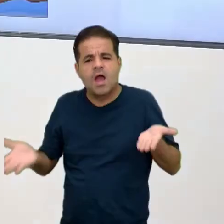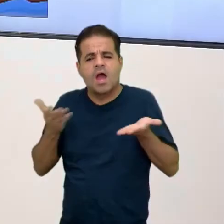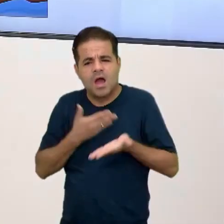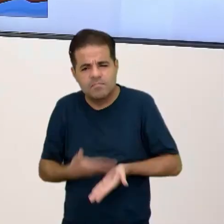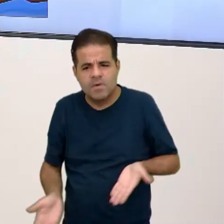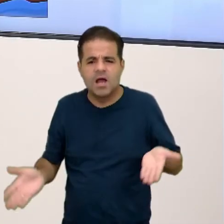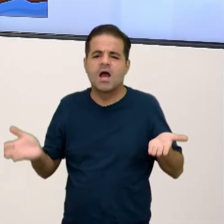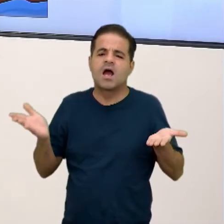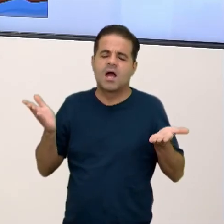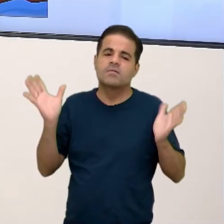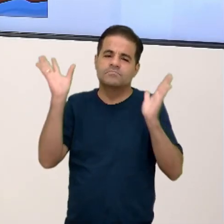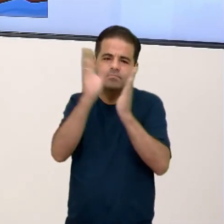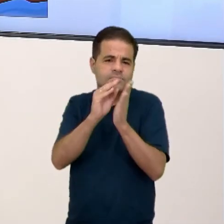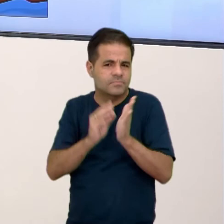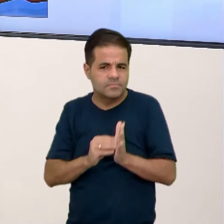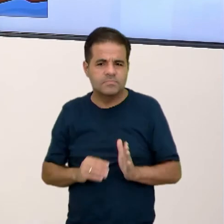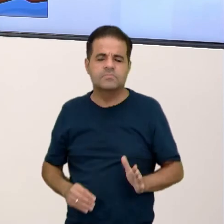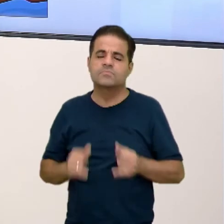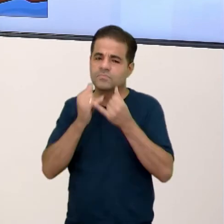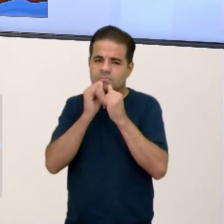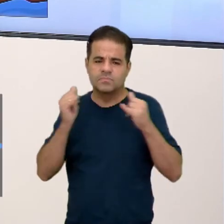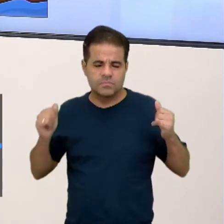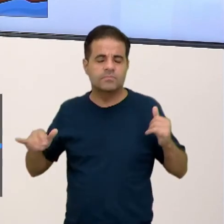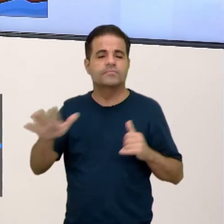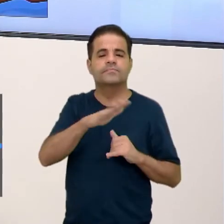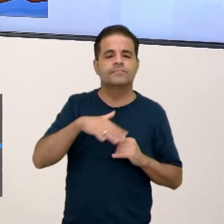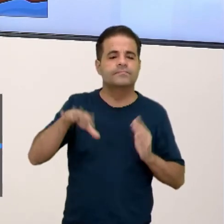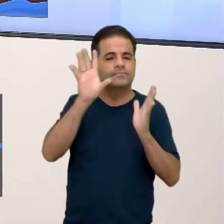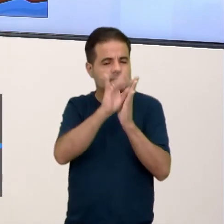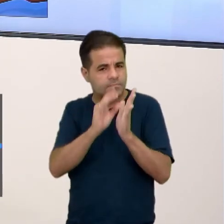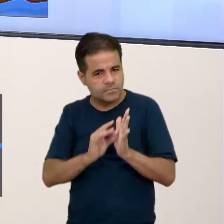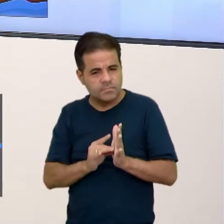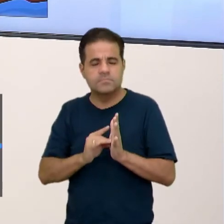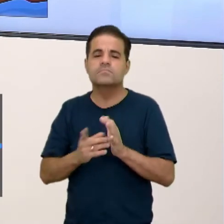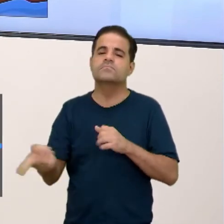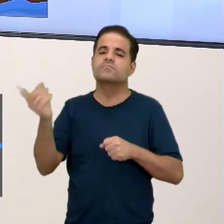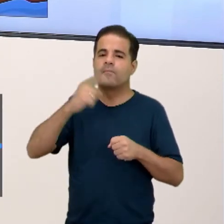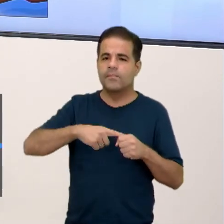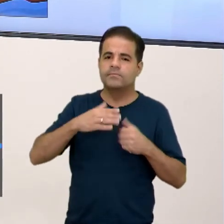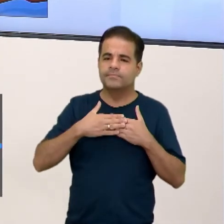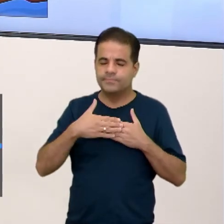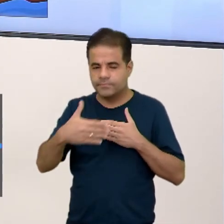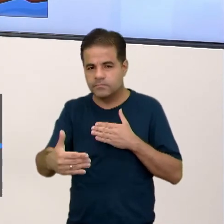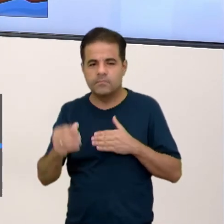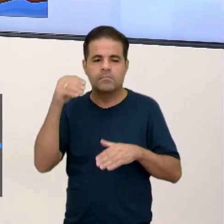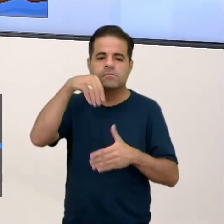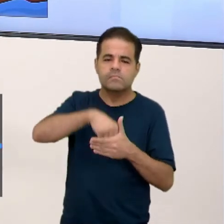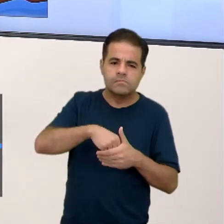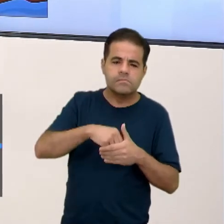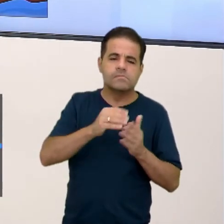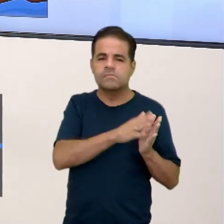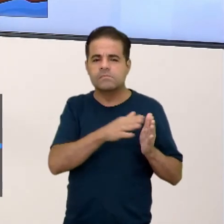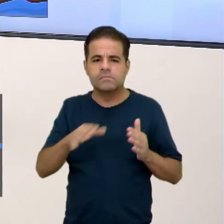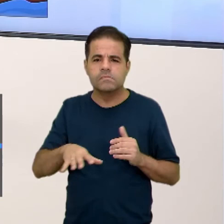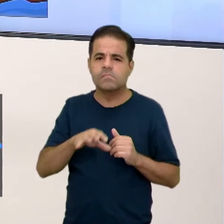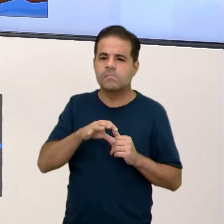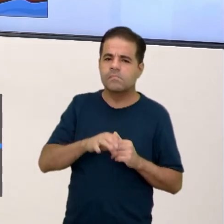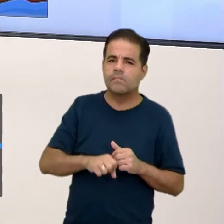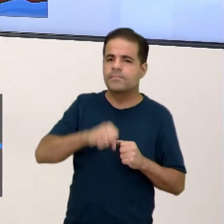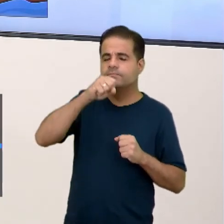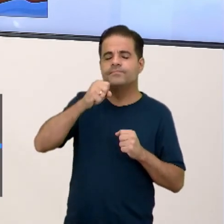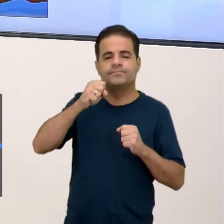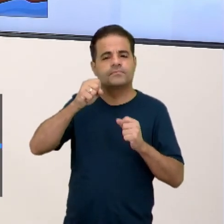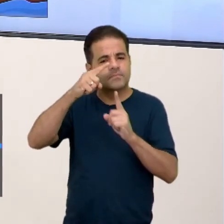é colocada aí como a energia das partículas do gás para ele voltar. Aí ele passa lá no condensador, resfria de